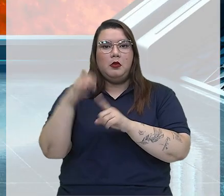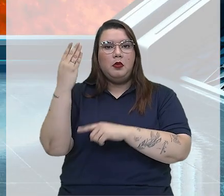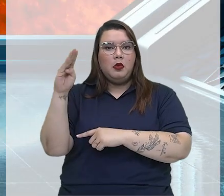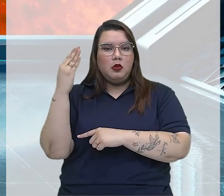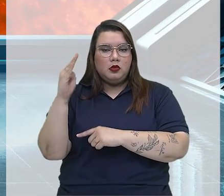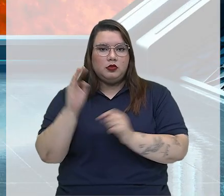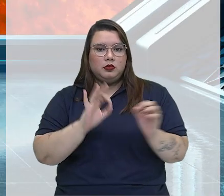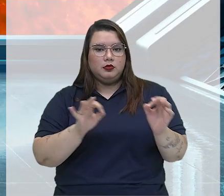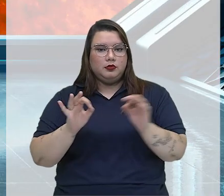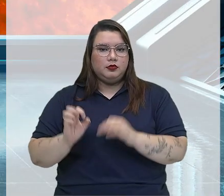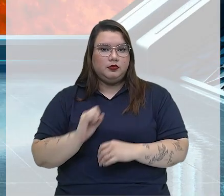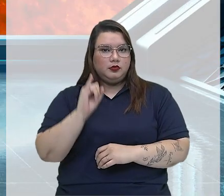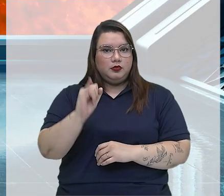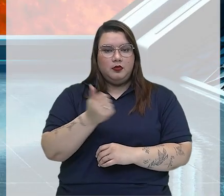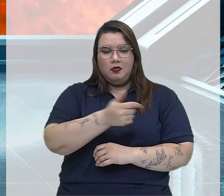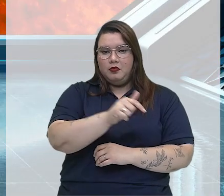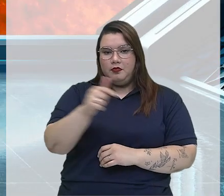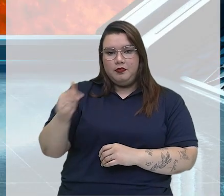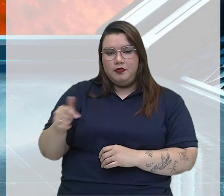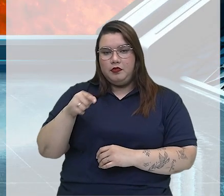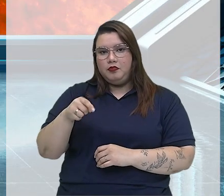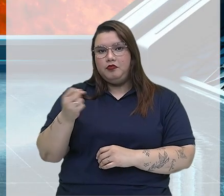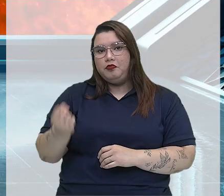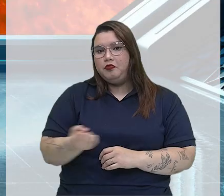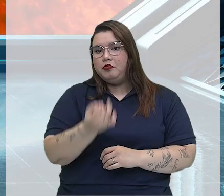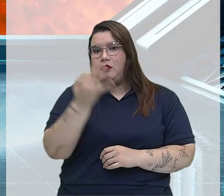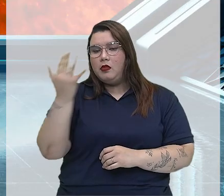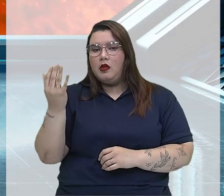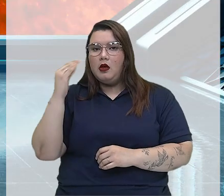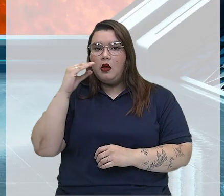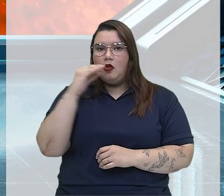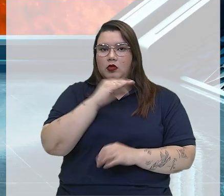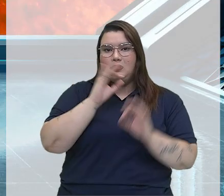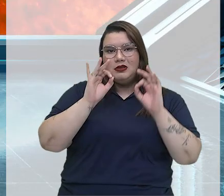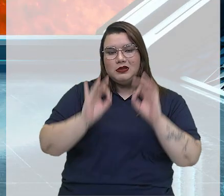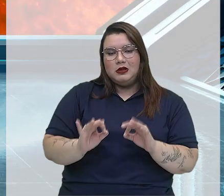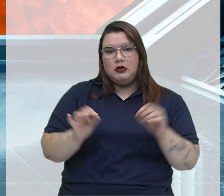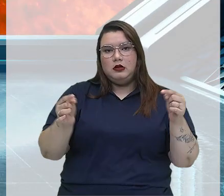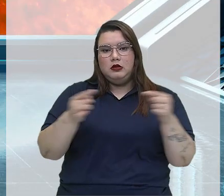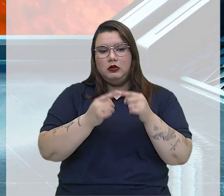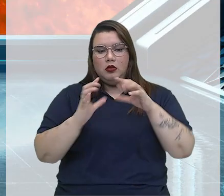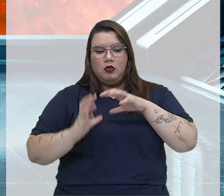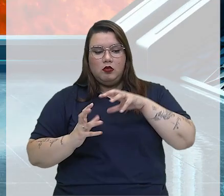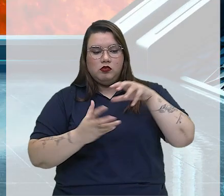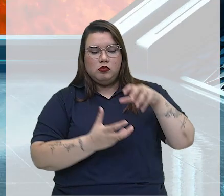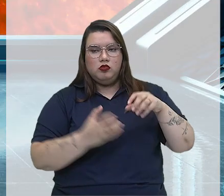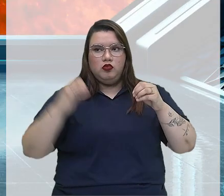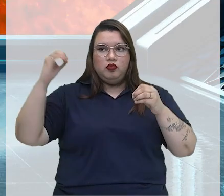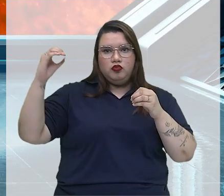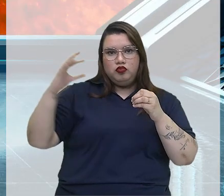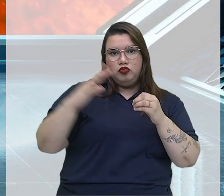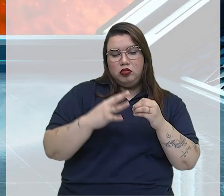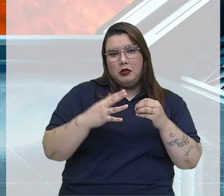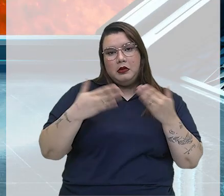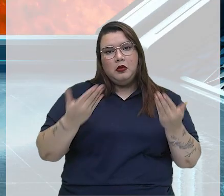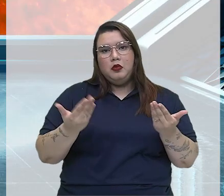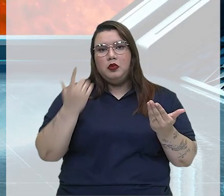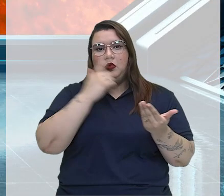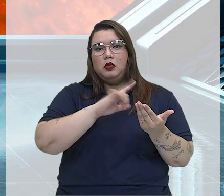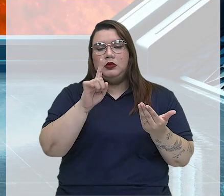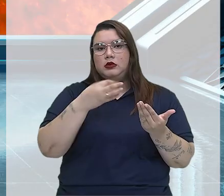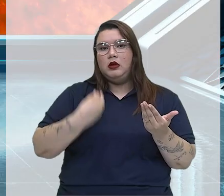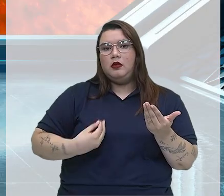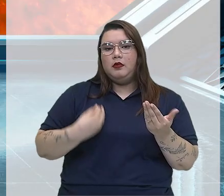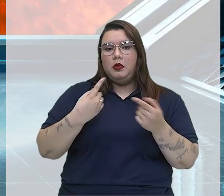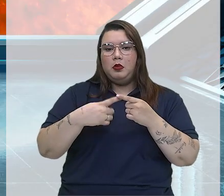climáticos e biológicos, né? Se não houvesse essa quantidade de calor exata que a Terra recebe, não teria como